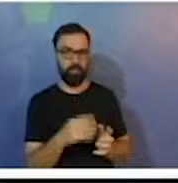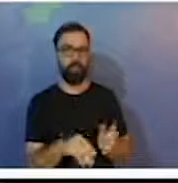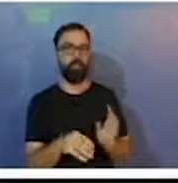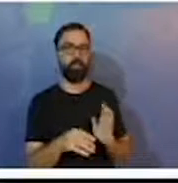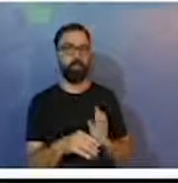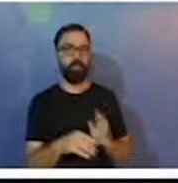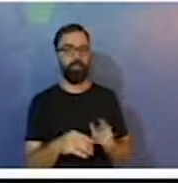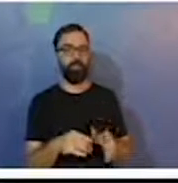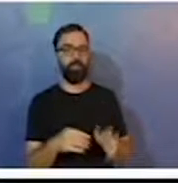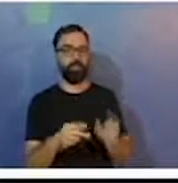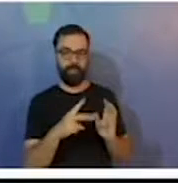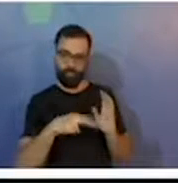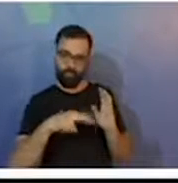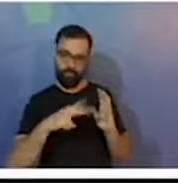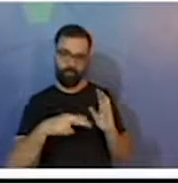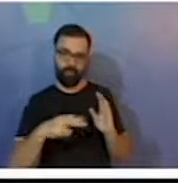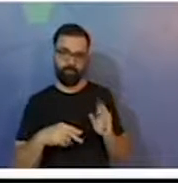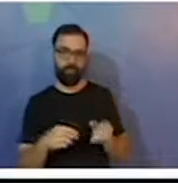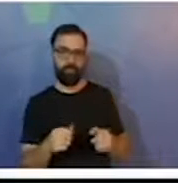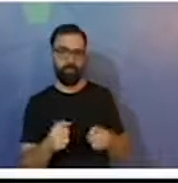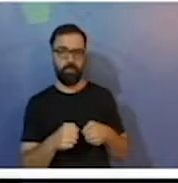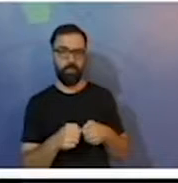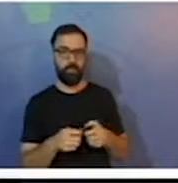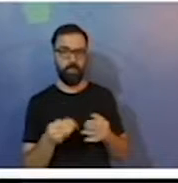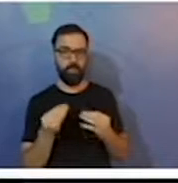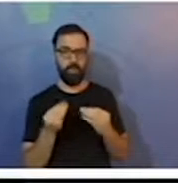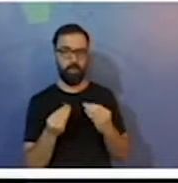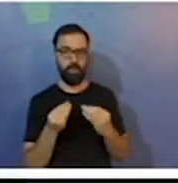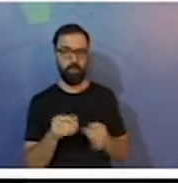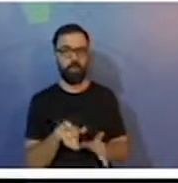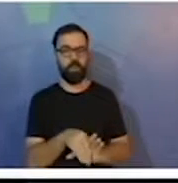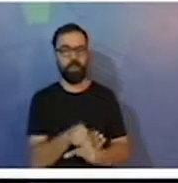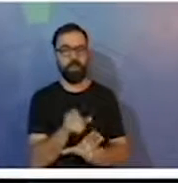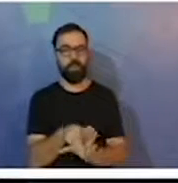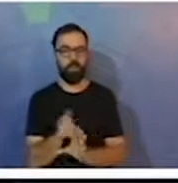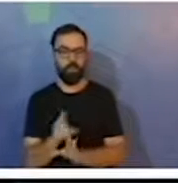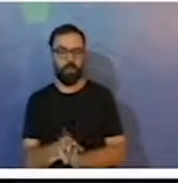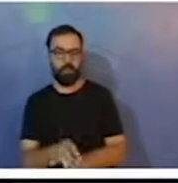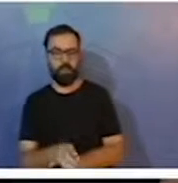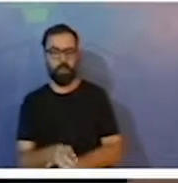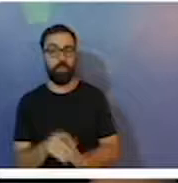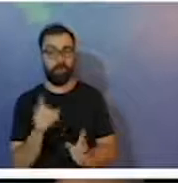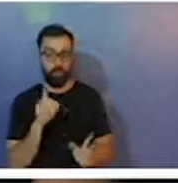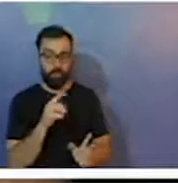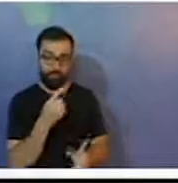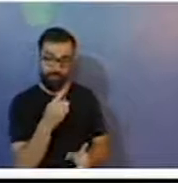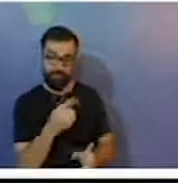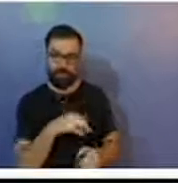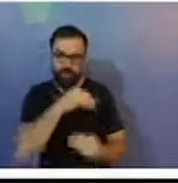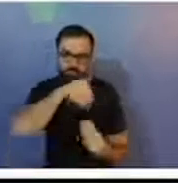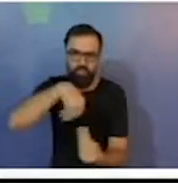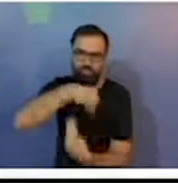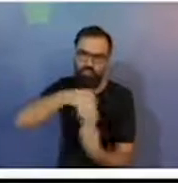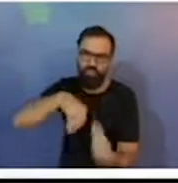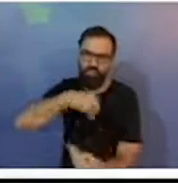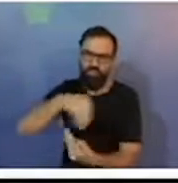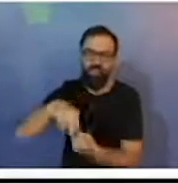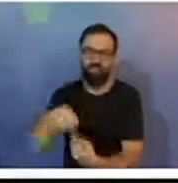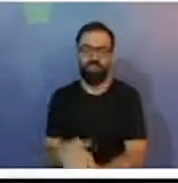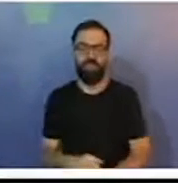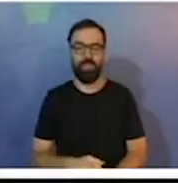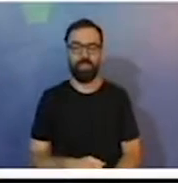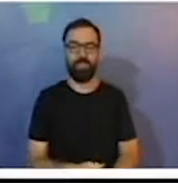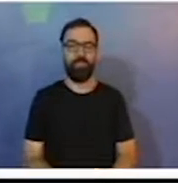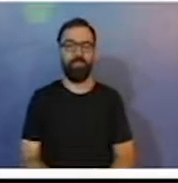leia as instruções sobre o modo de preparo e observe que elas estão fora de ordem tá igual a gente já viu